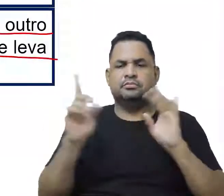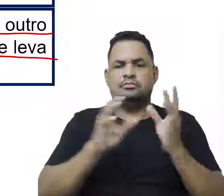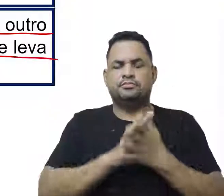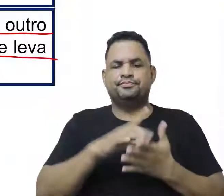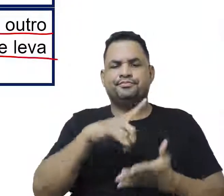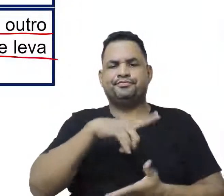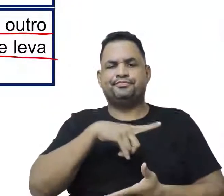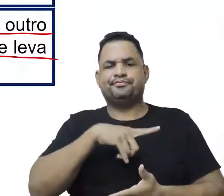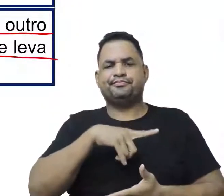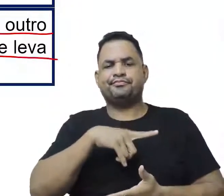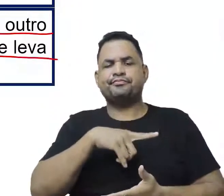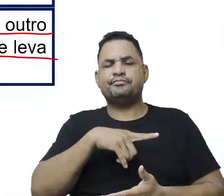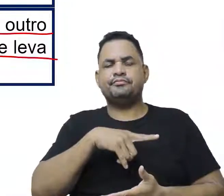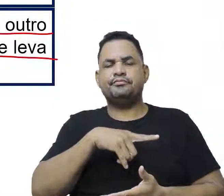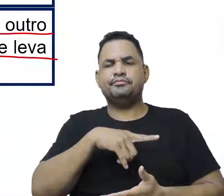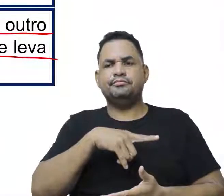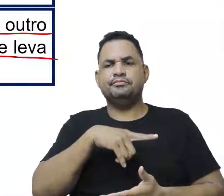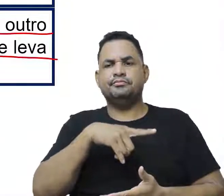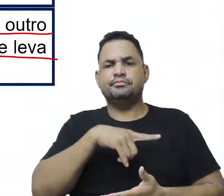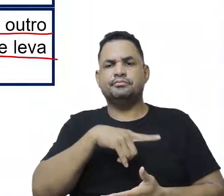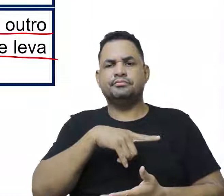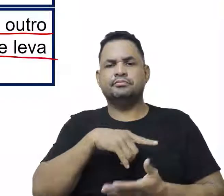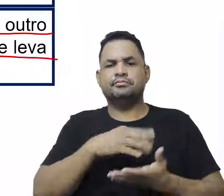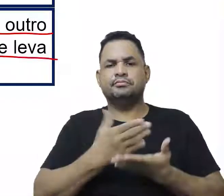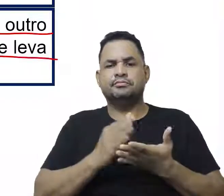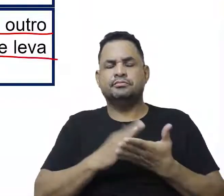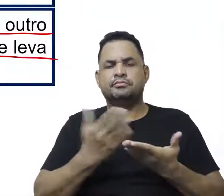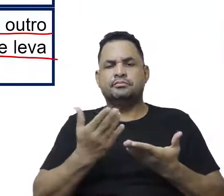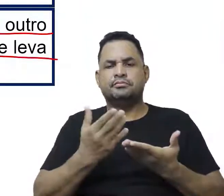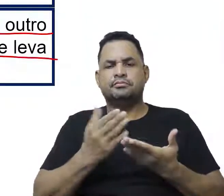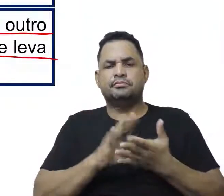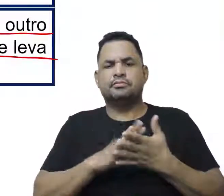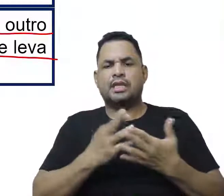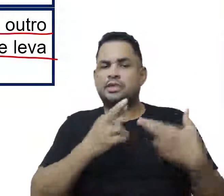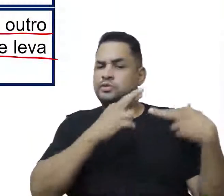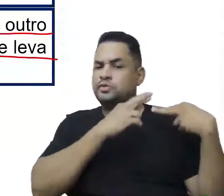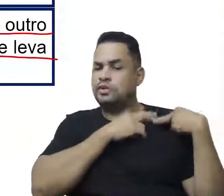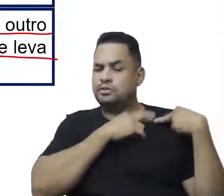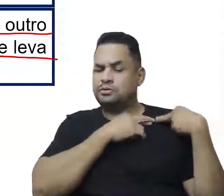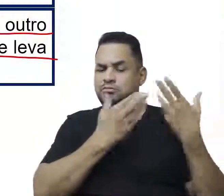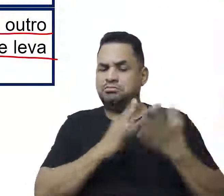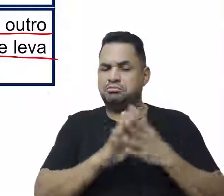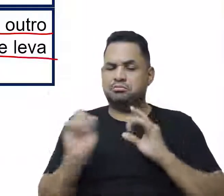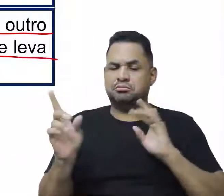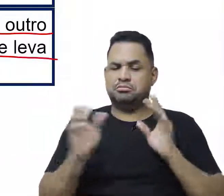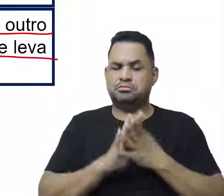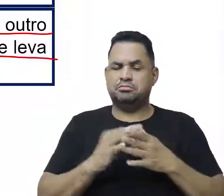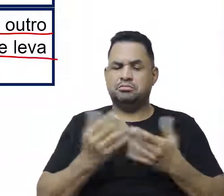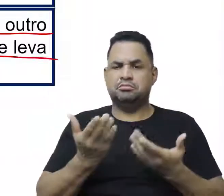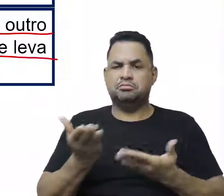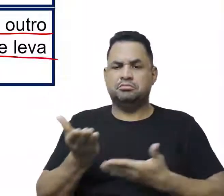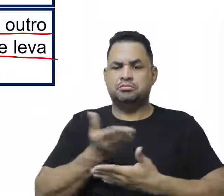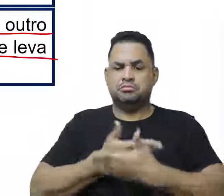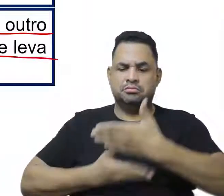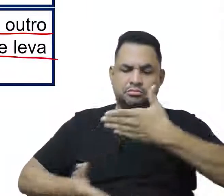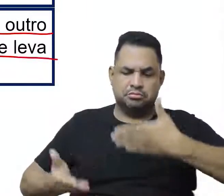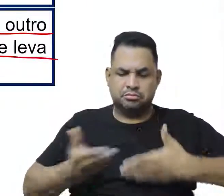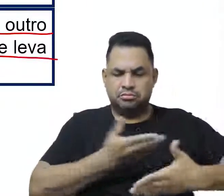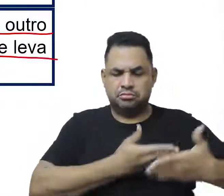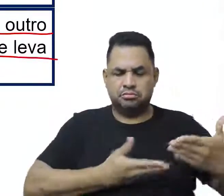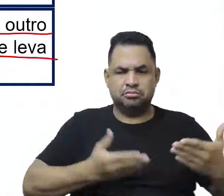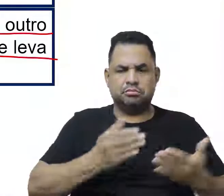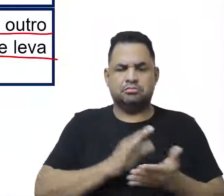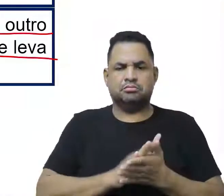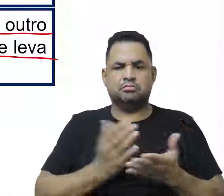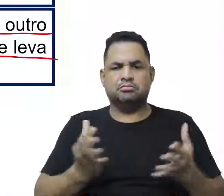uma e em que cada um de nós estamos precisando um do outro né então ele analisou que o que une